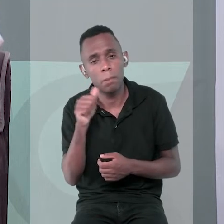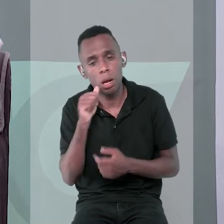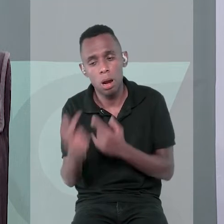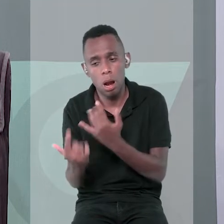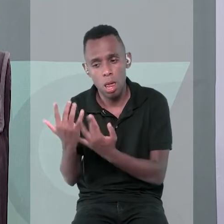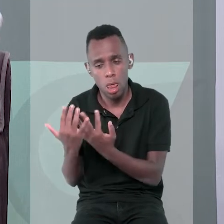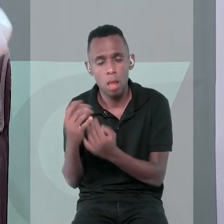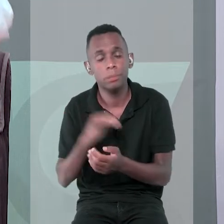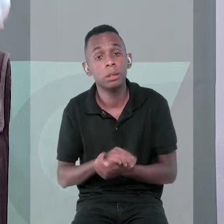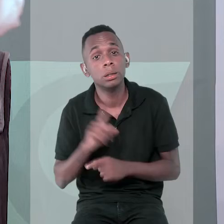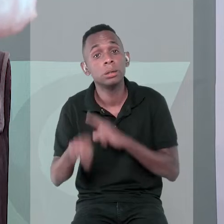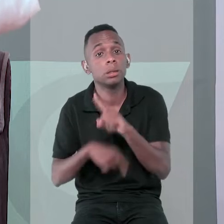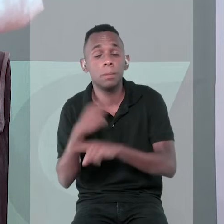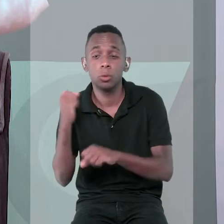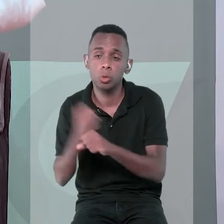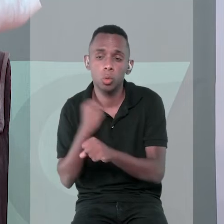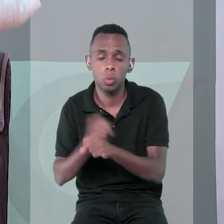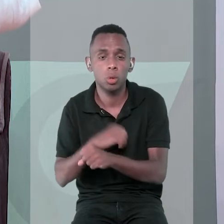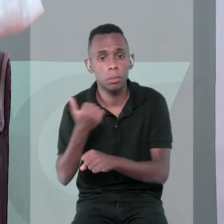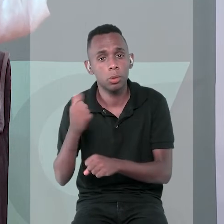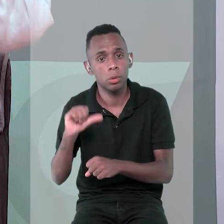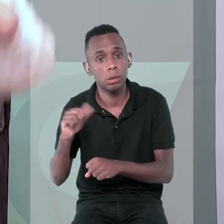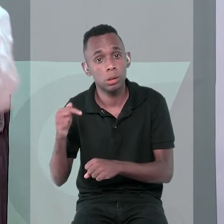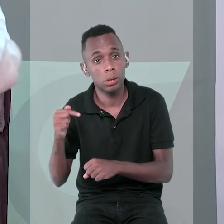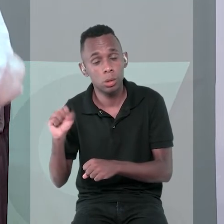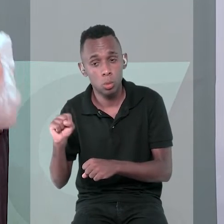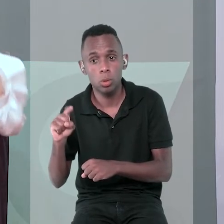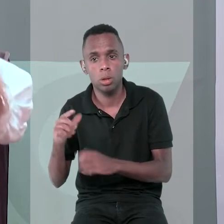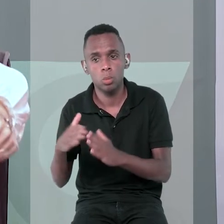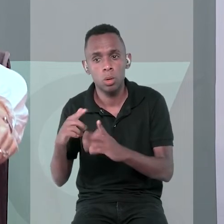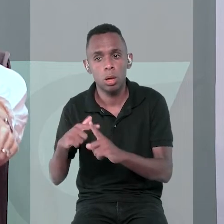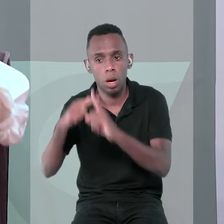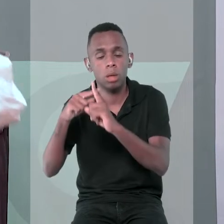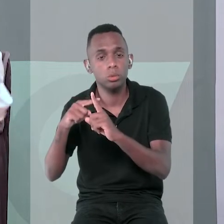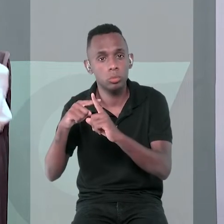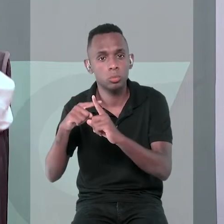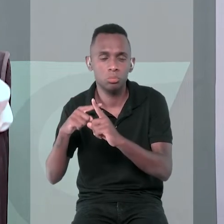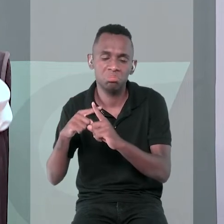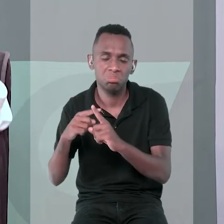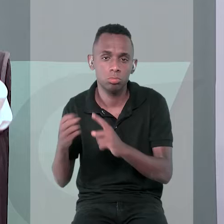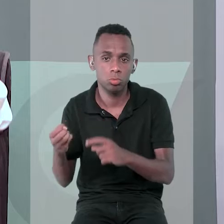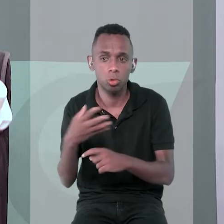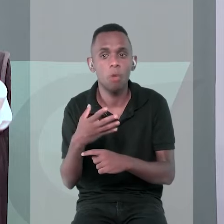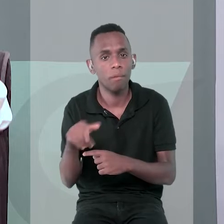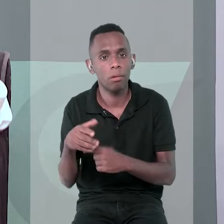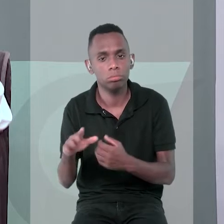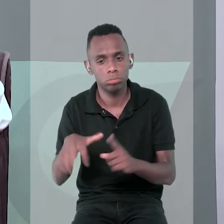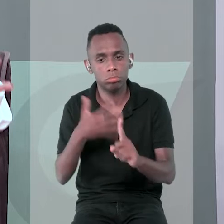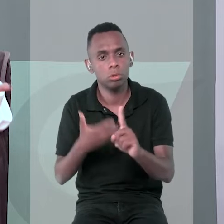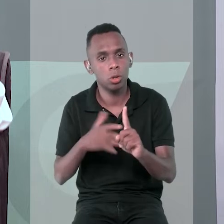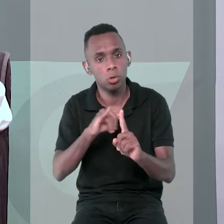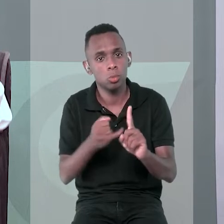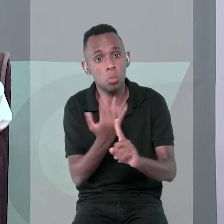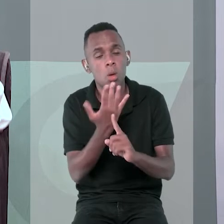Eles depois construíram, em 1978, uma igreja até moderna, em homenagem a Joana d'Arc. Eu